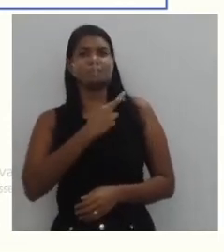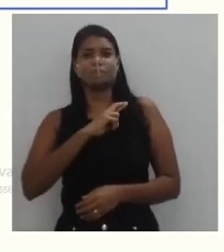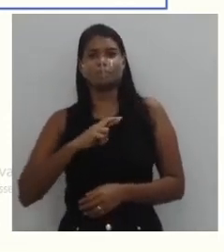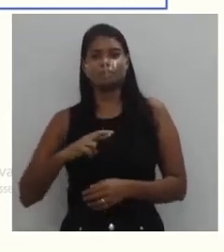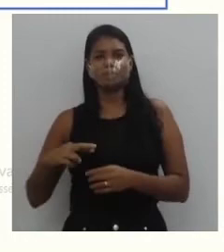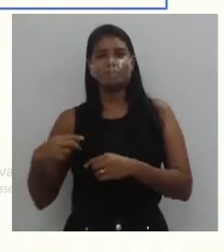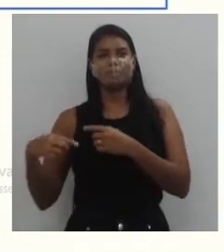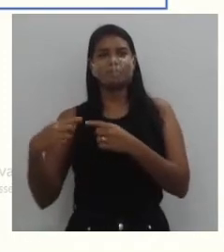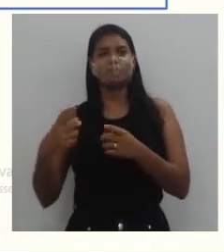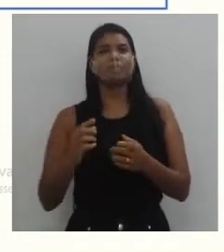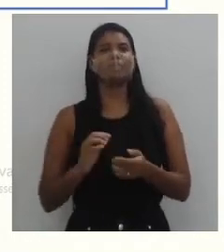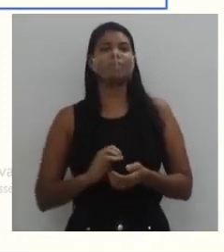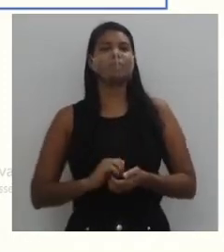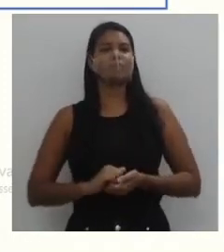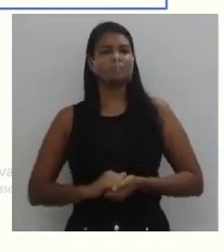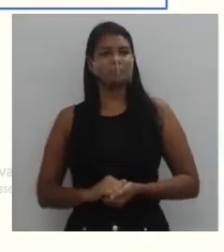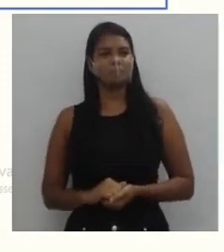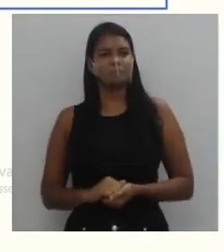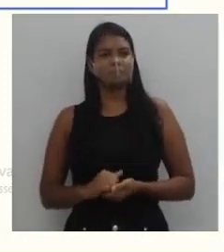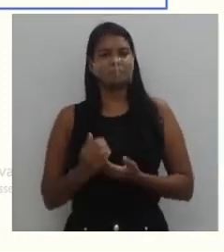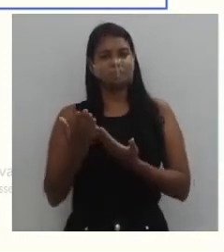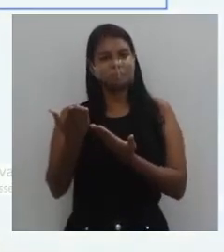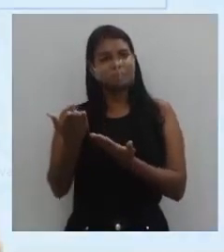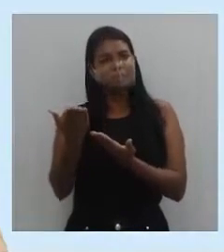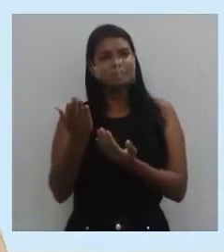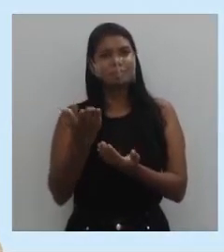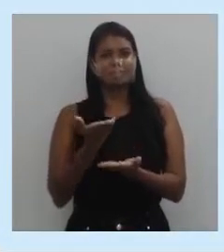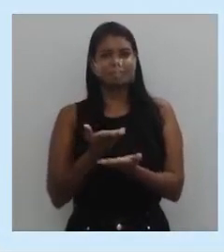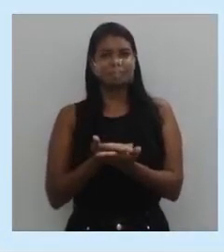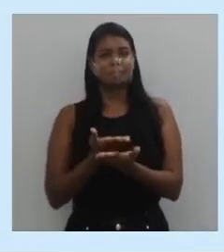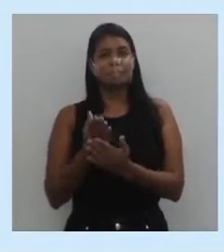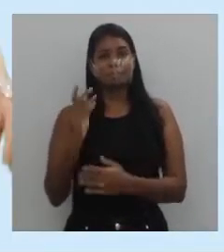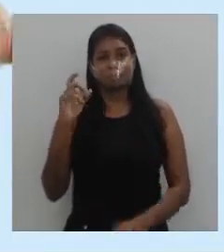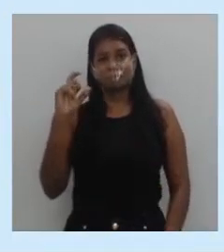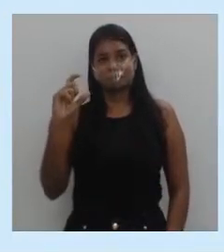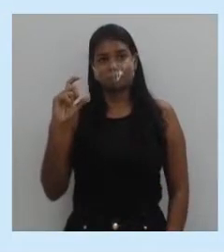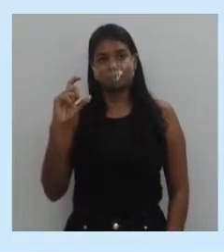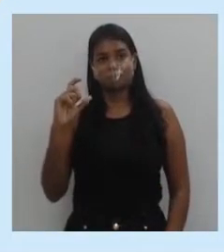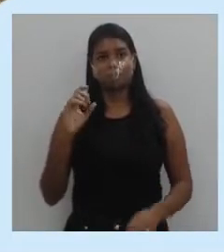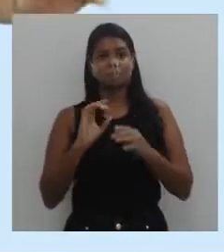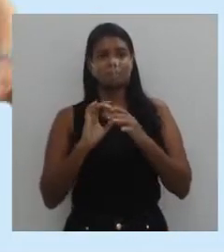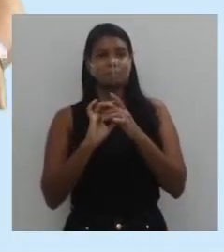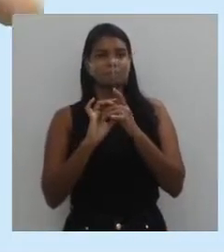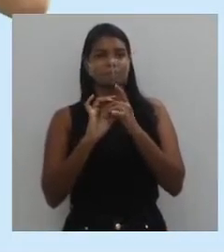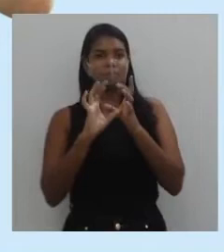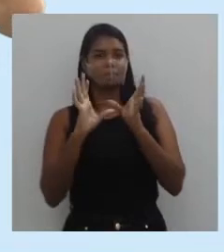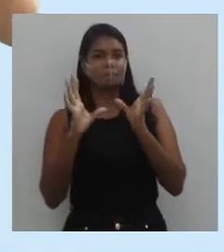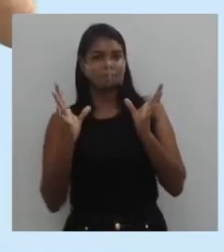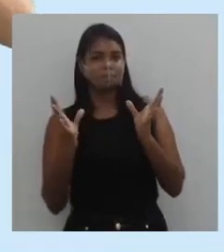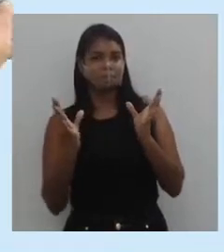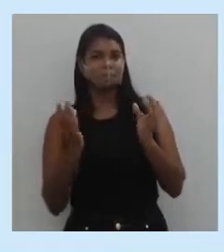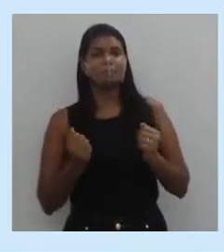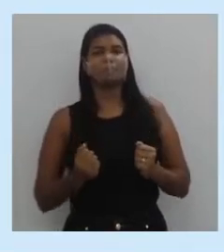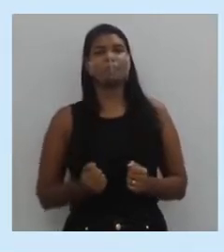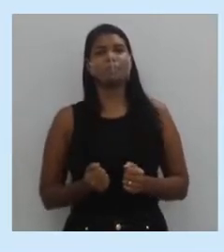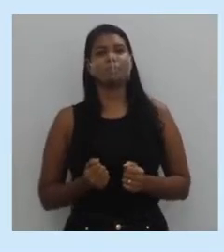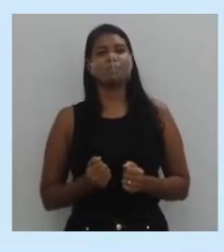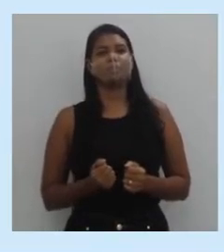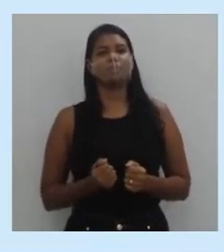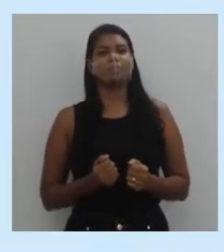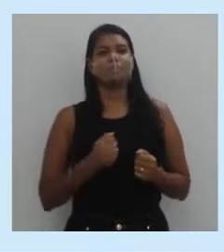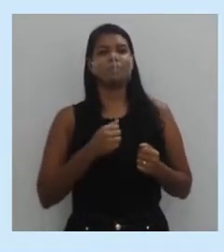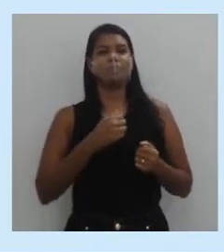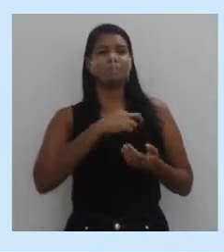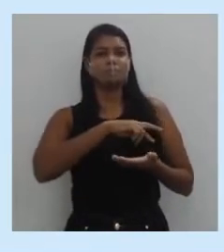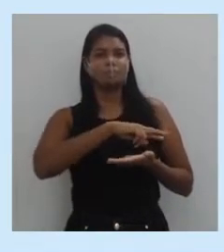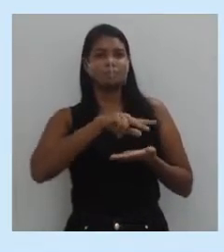diversas tradições religiosas. Então, caro estudante, então a palavra liberdade, respeito às